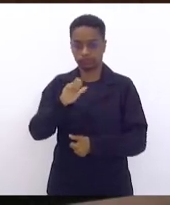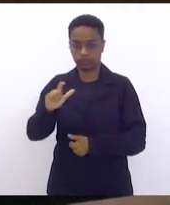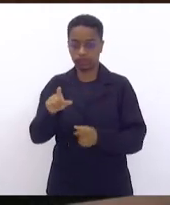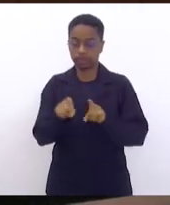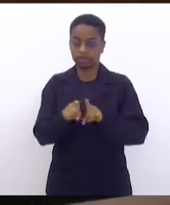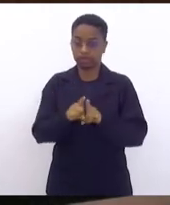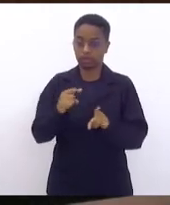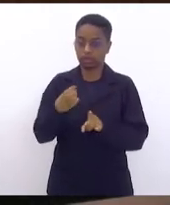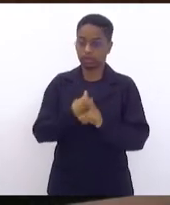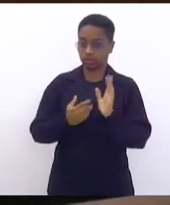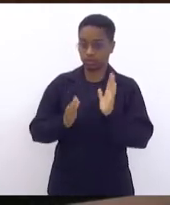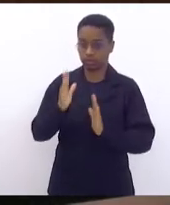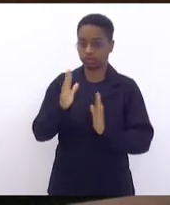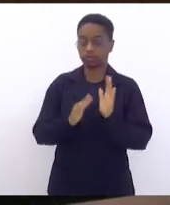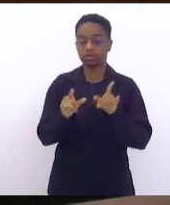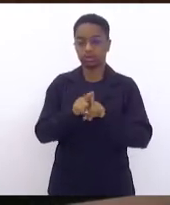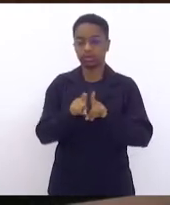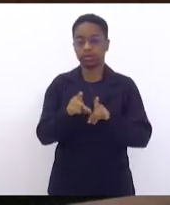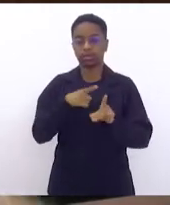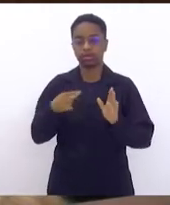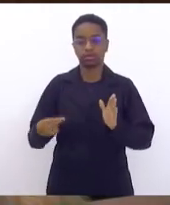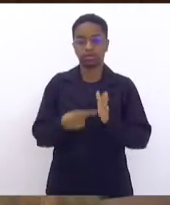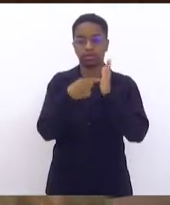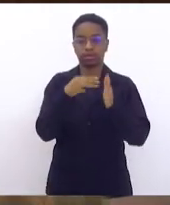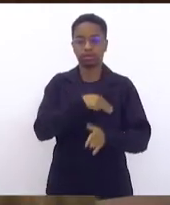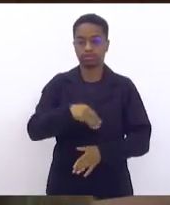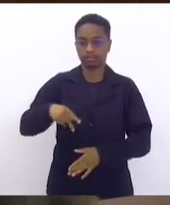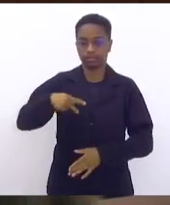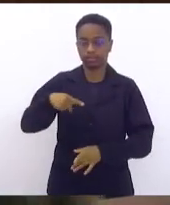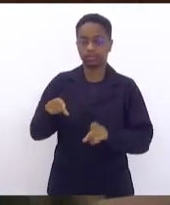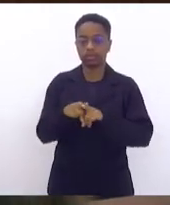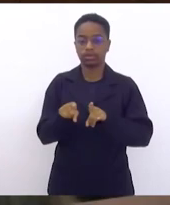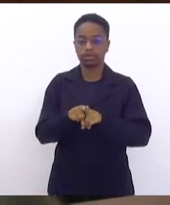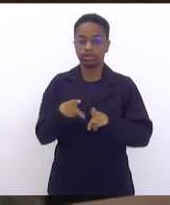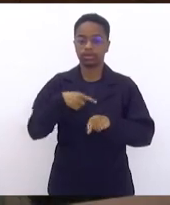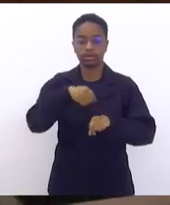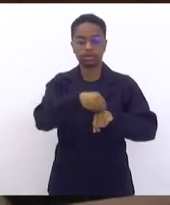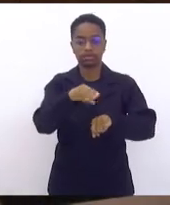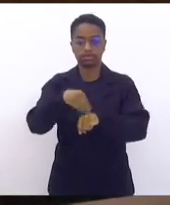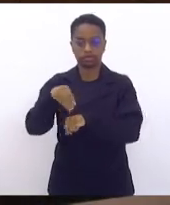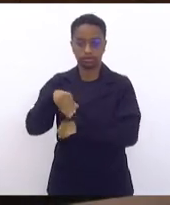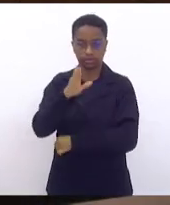mandato, a partir do nosso mandato, já tem uma denúncia ao Ministério Público, já tem encaminhamento